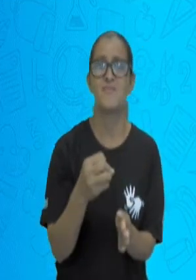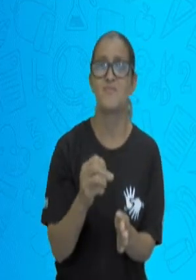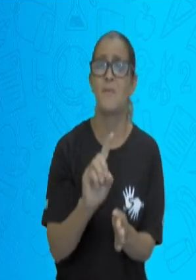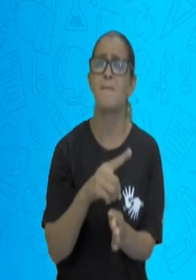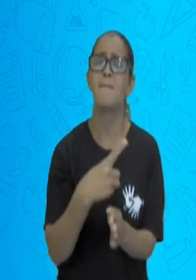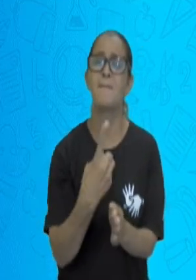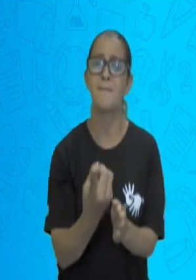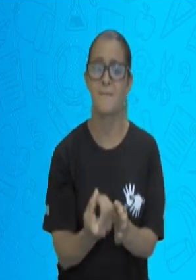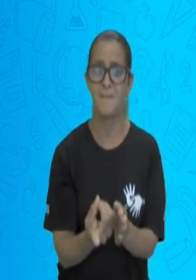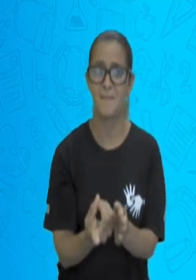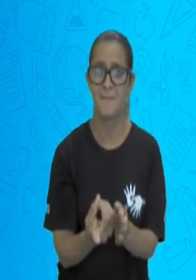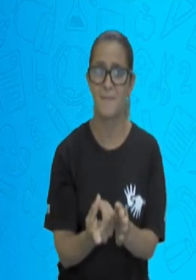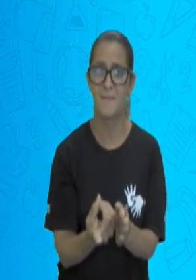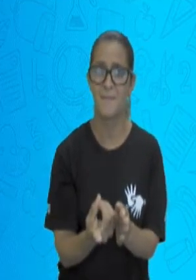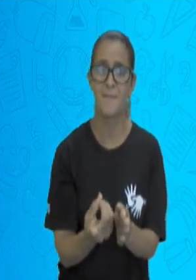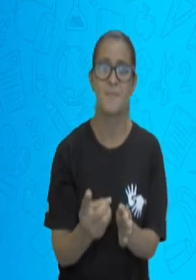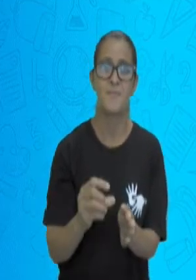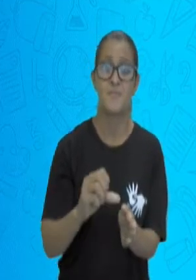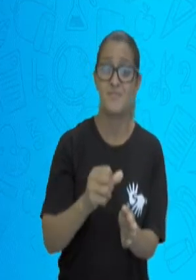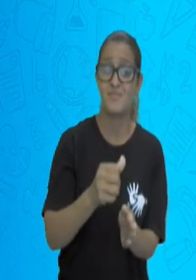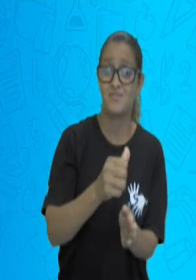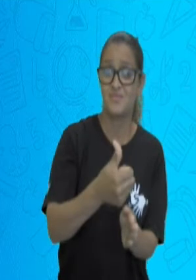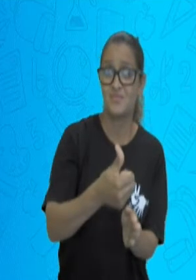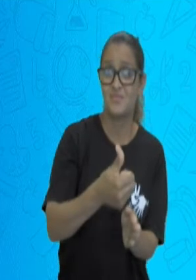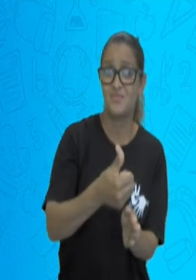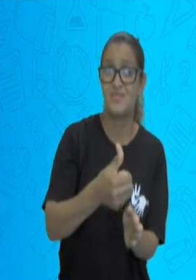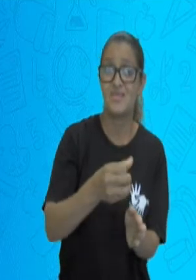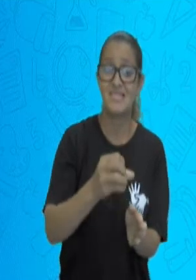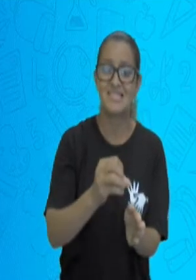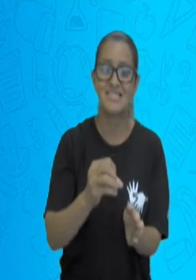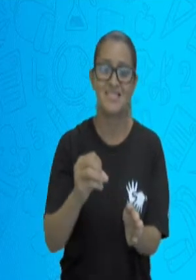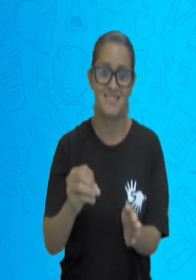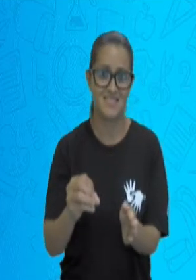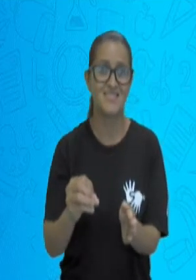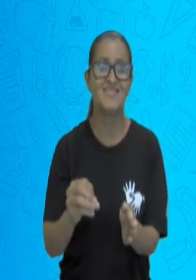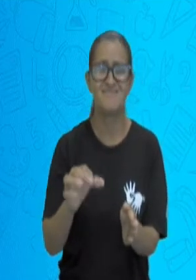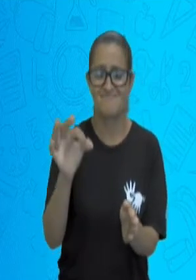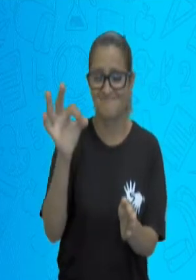E o que vem depois é o número 100.